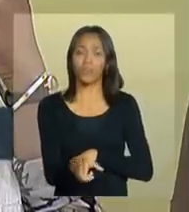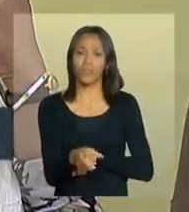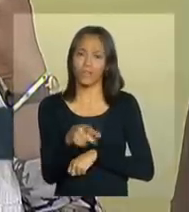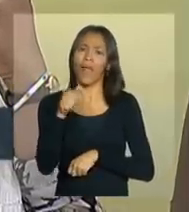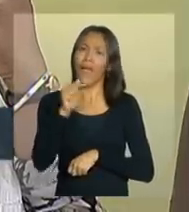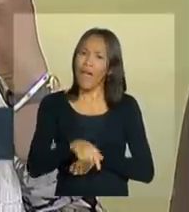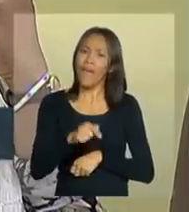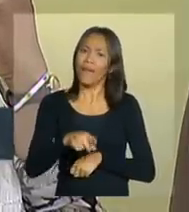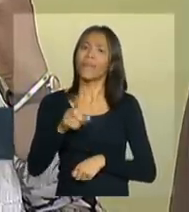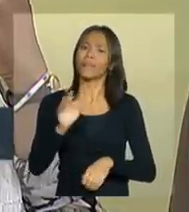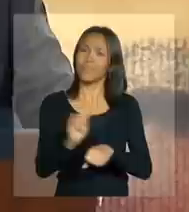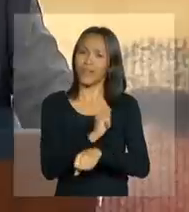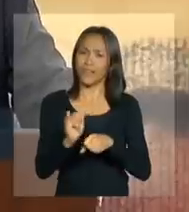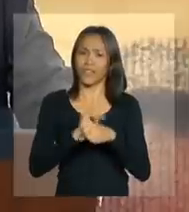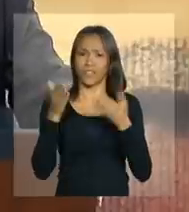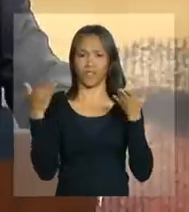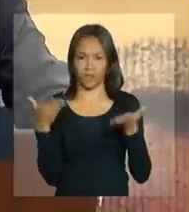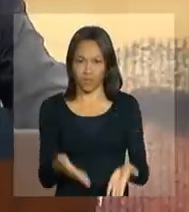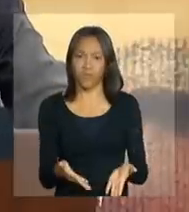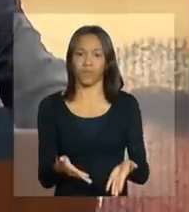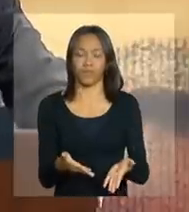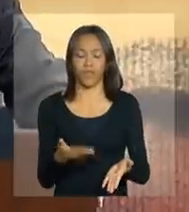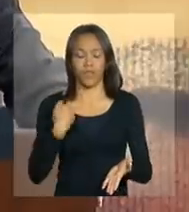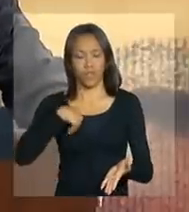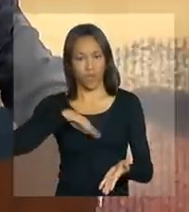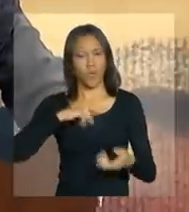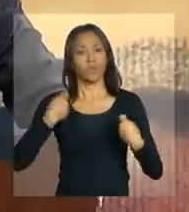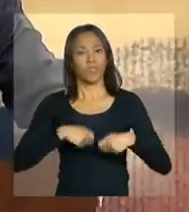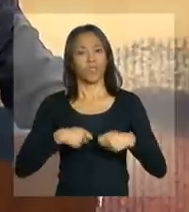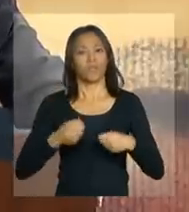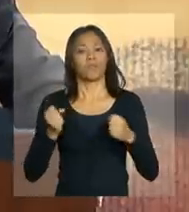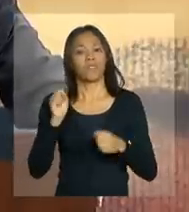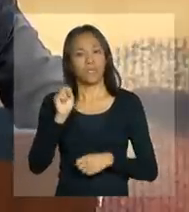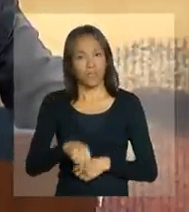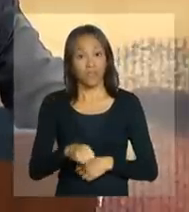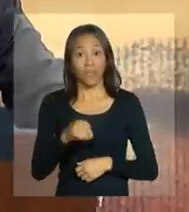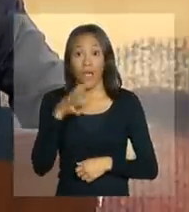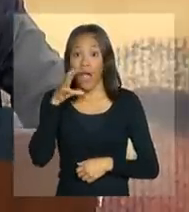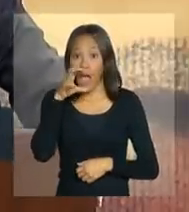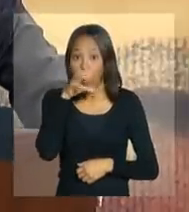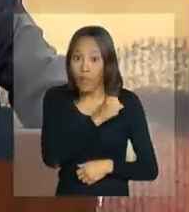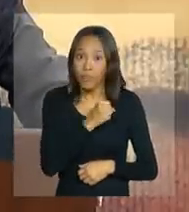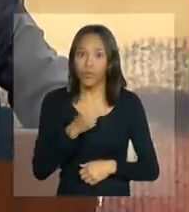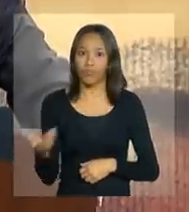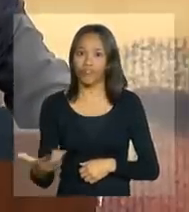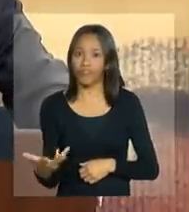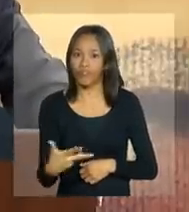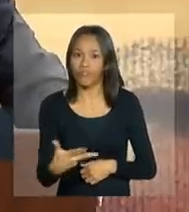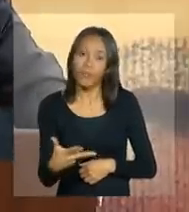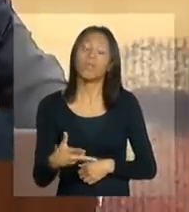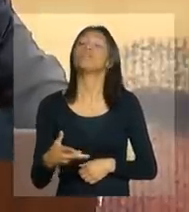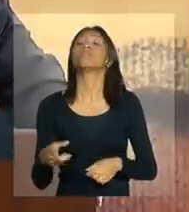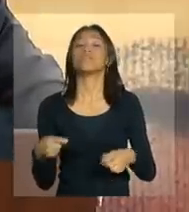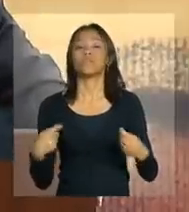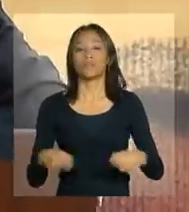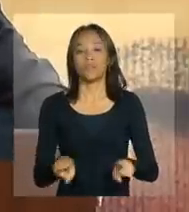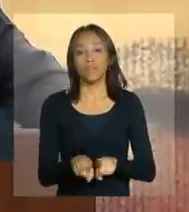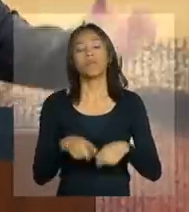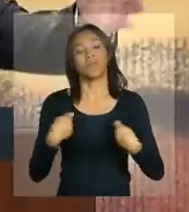ações concretas como essa né Precisamos sim agilizar os procedimentos mas também